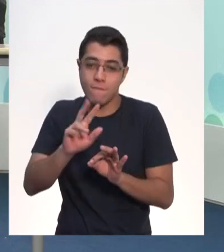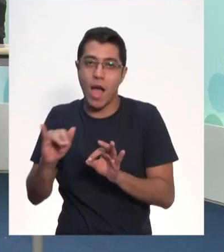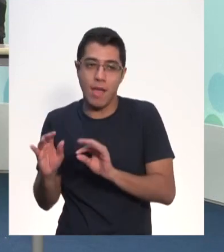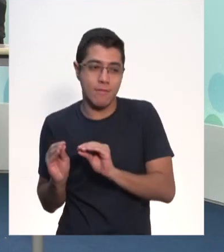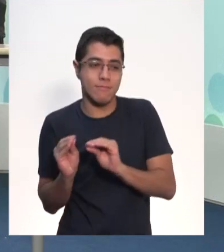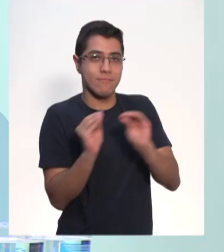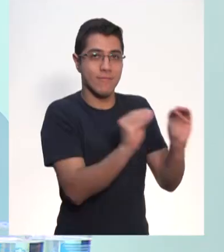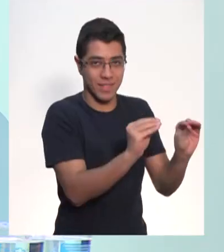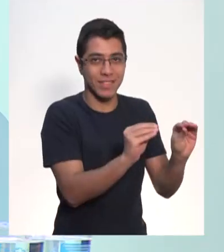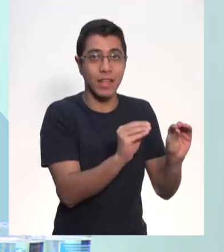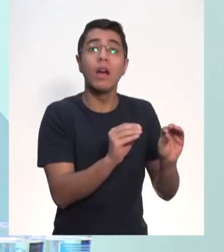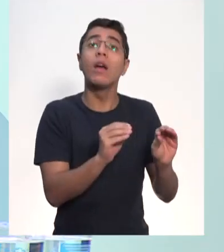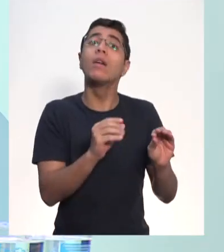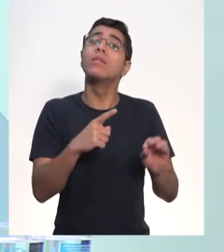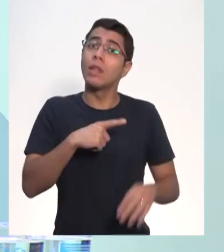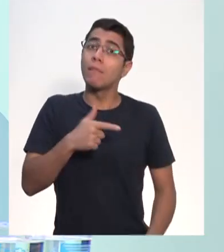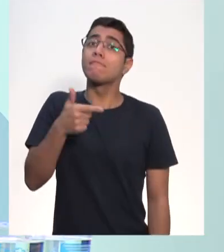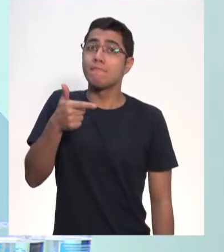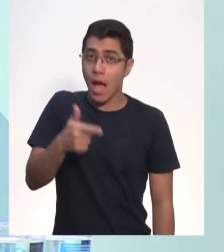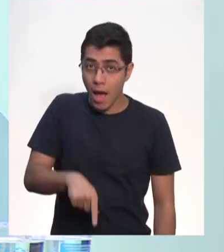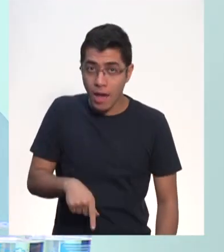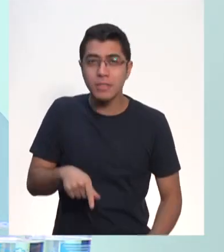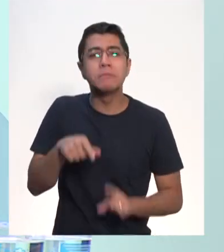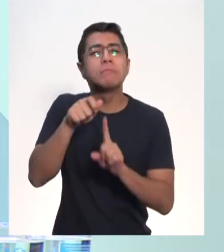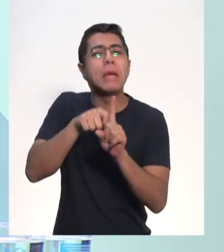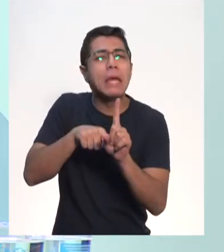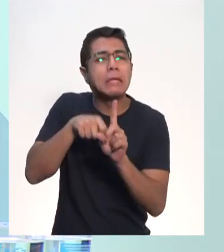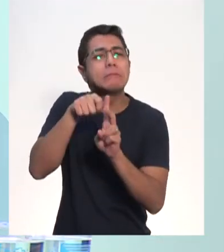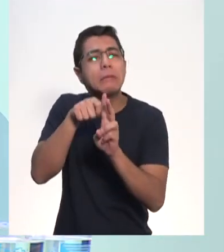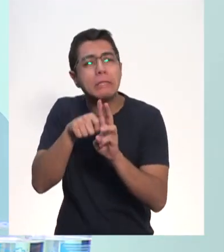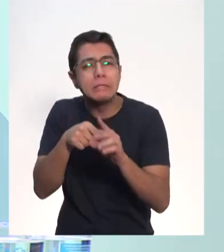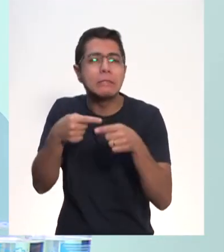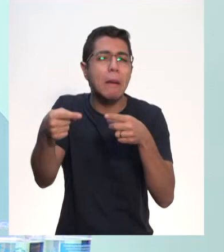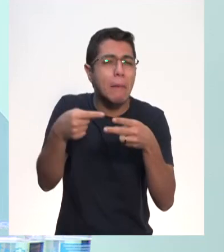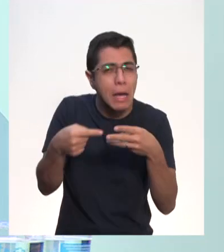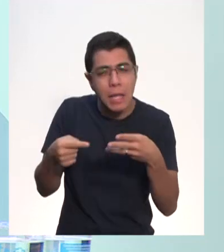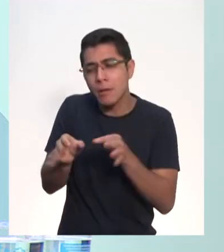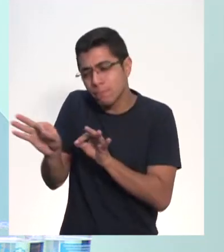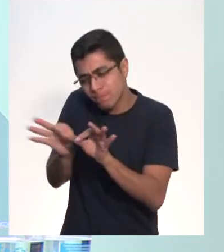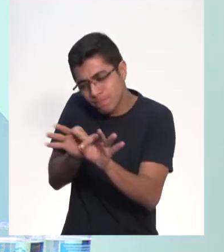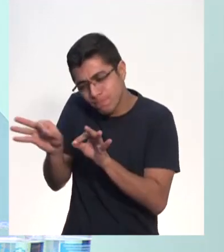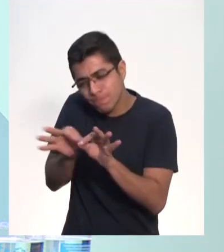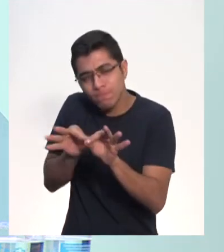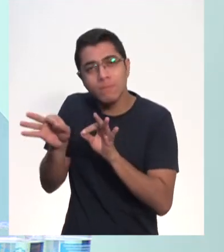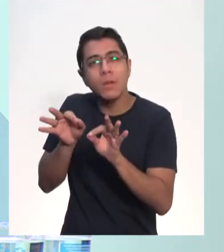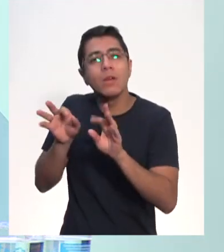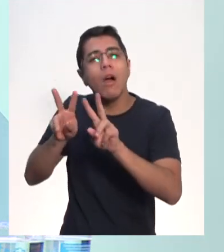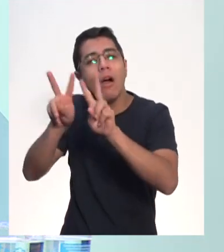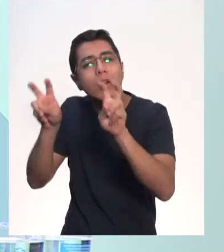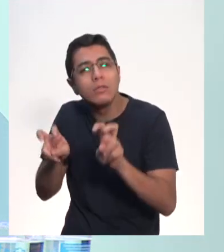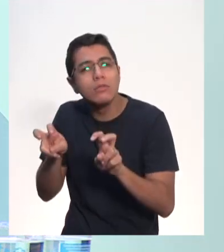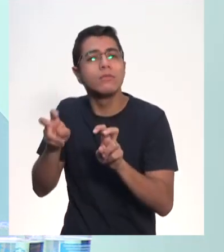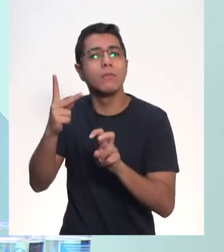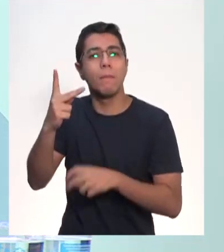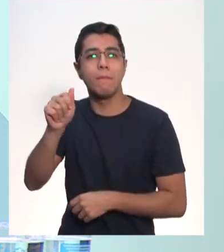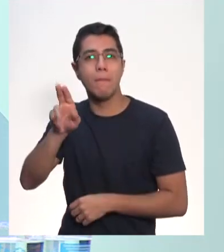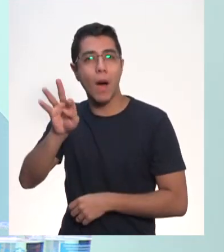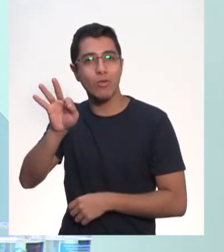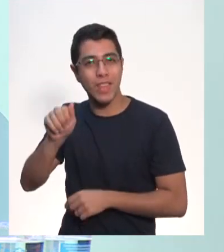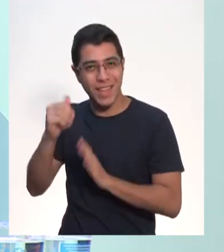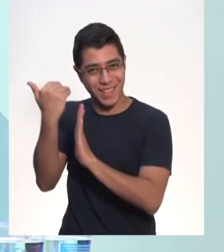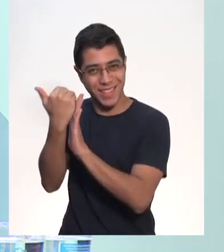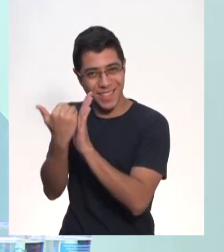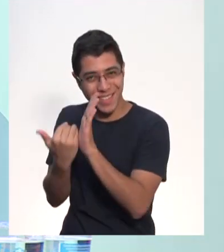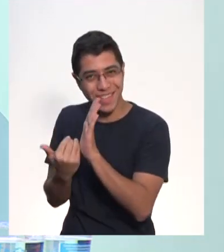aí ao longo dos próximos meses, ao longo das próximas semanas, né? Mesmo nesse período de férias e recesso, as